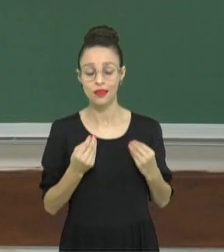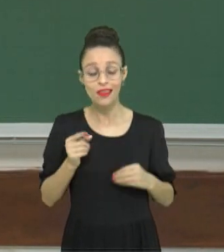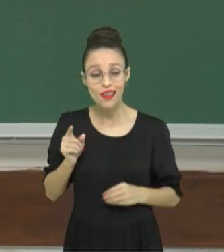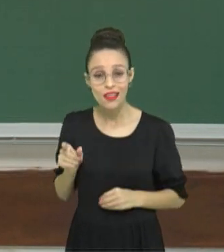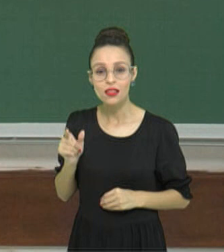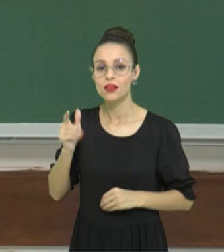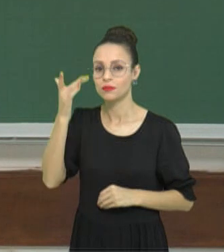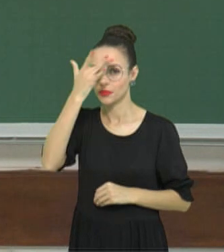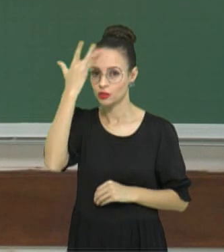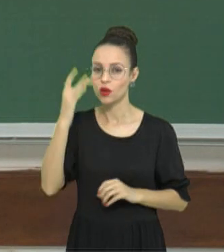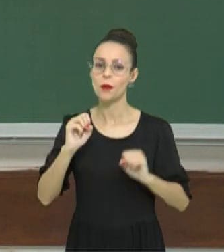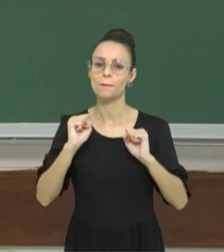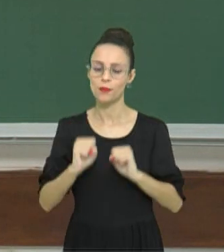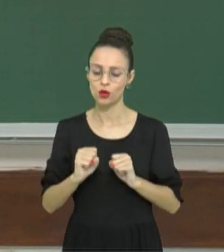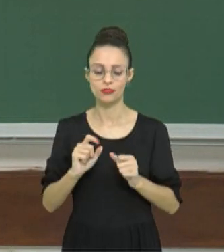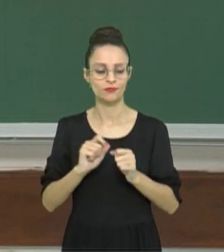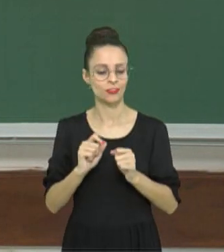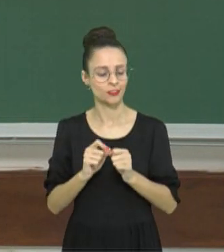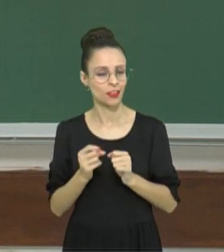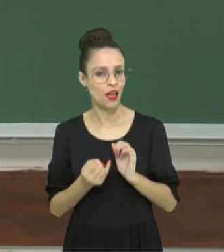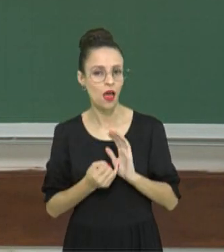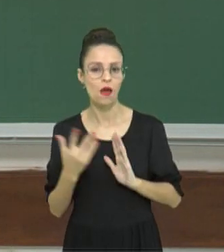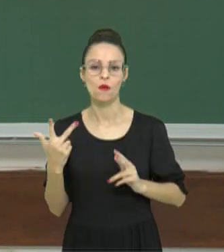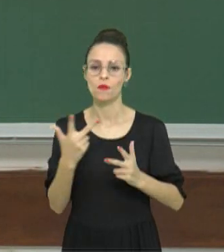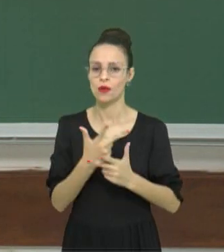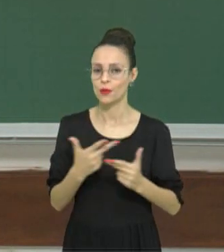pessoa pode utilizar de recursos para